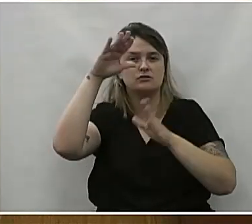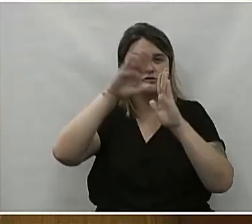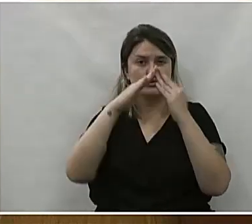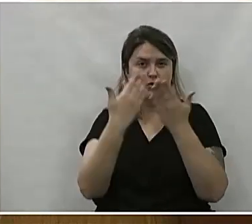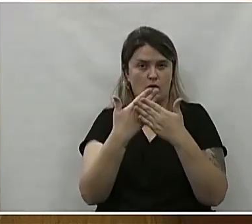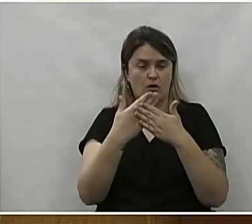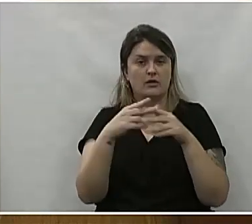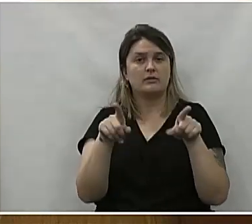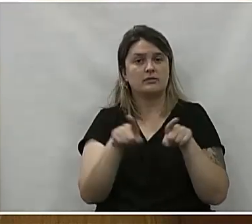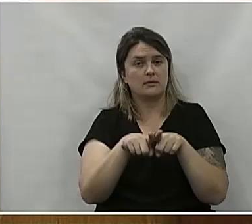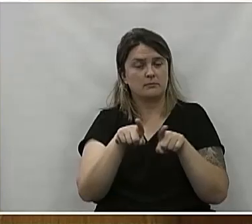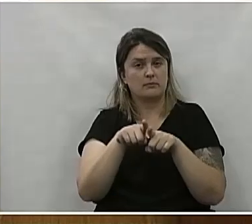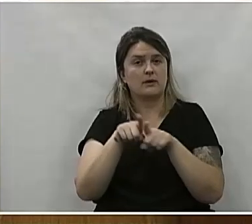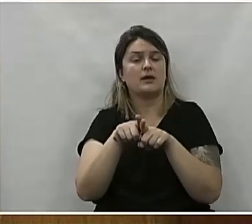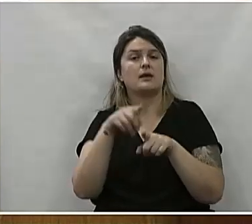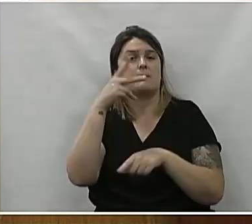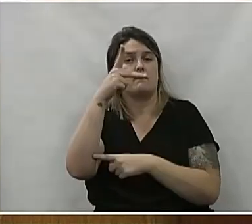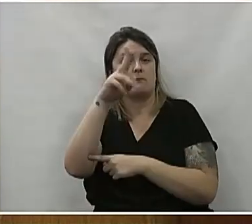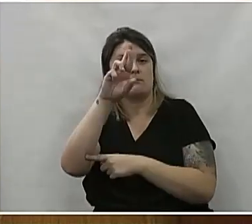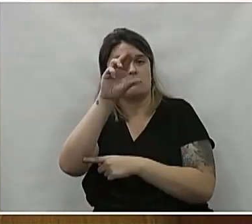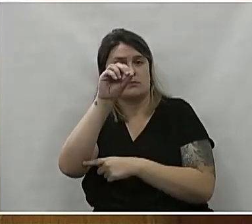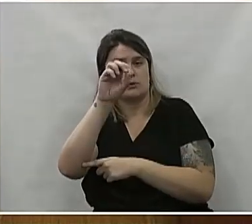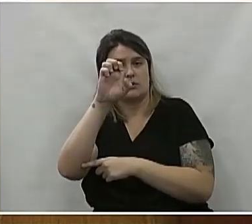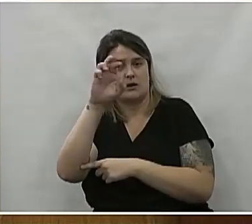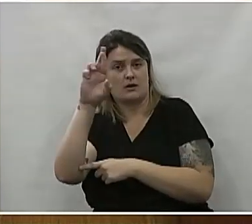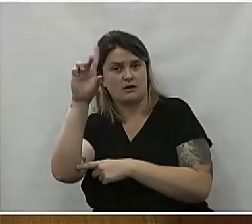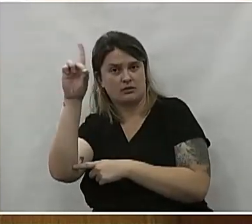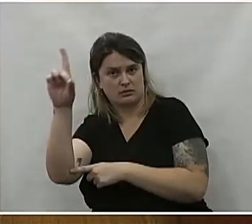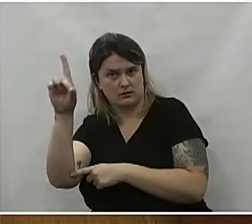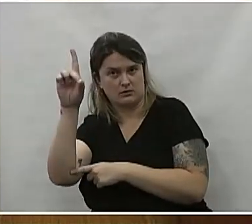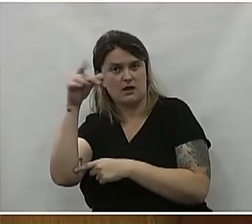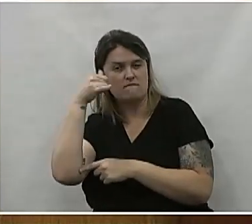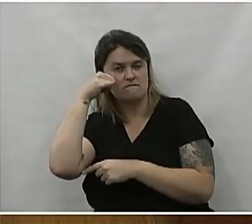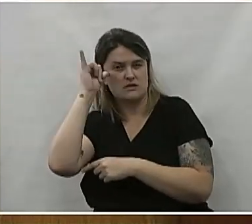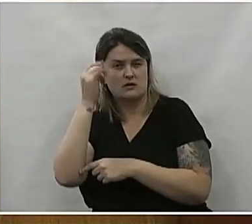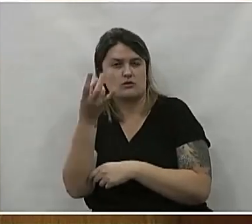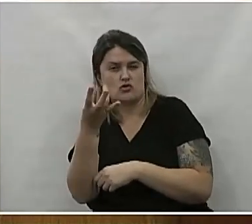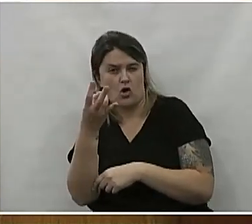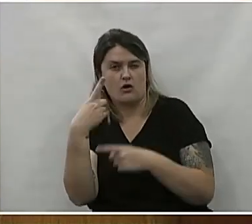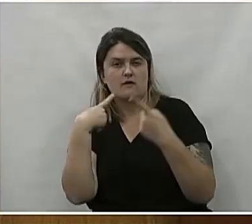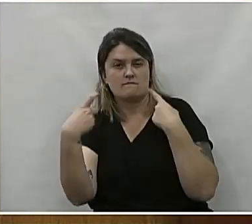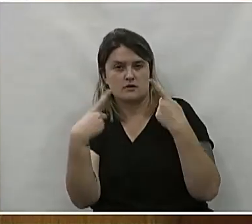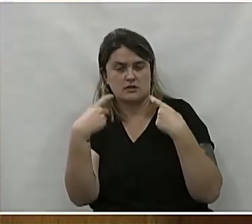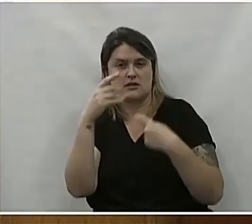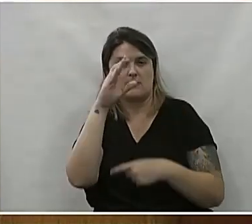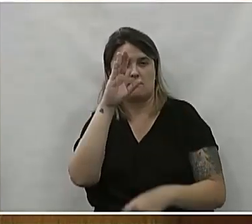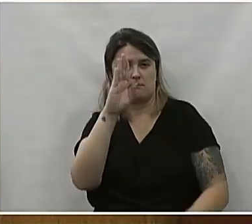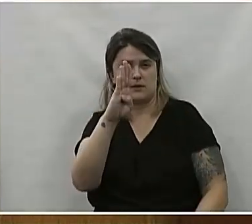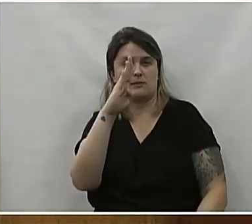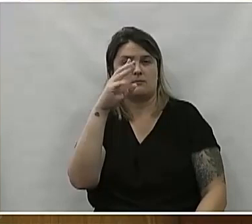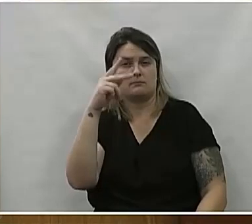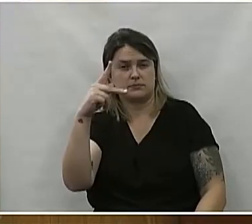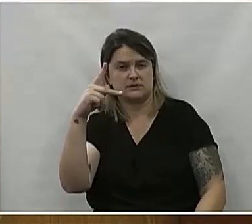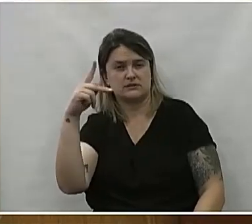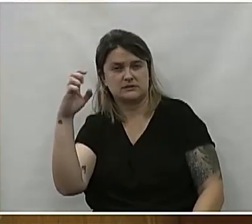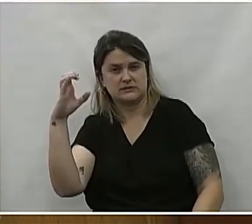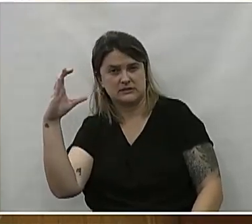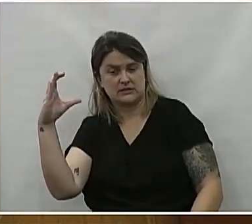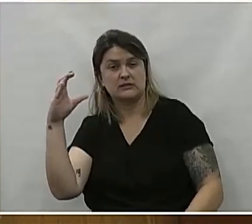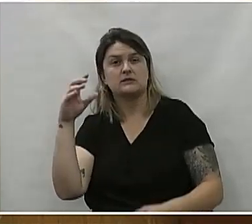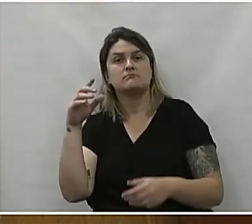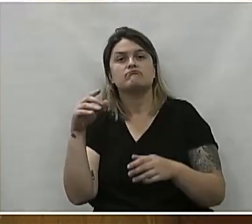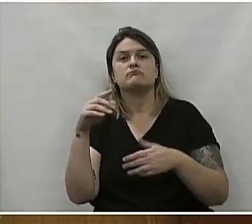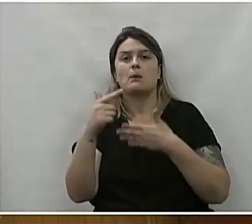E o programa Educacional De resistência Às drogas E violência ProERD O BPC Tem desempenhado Um papel